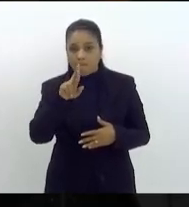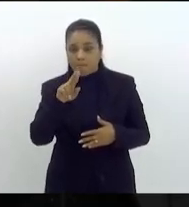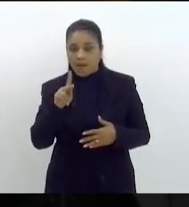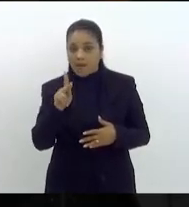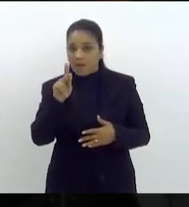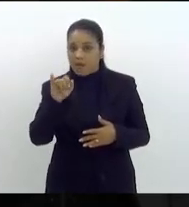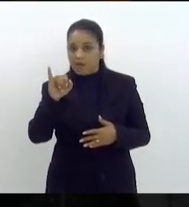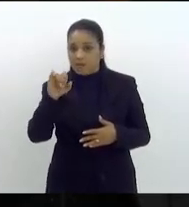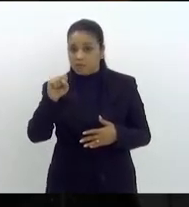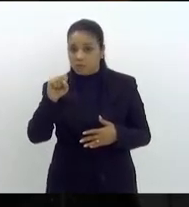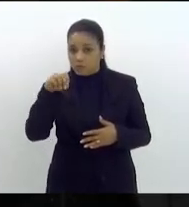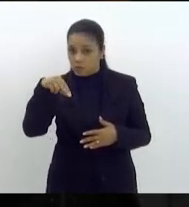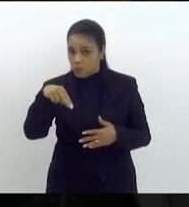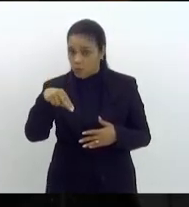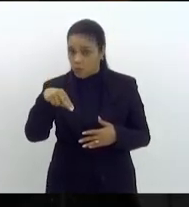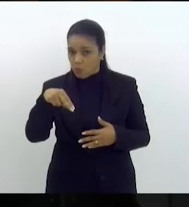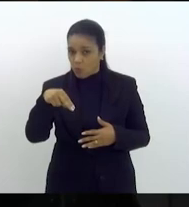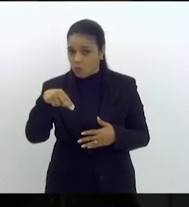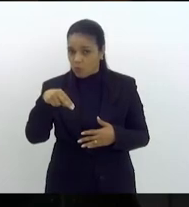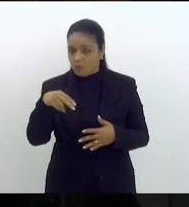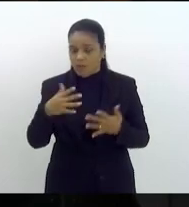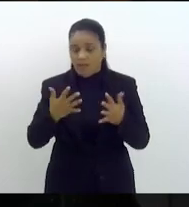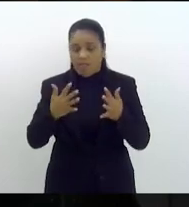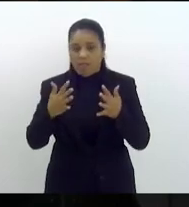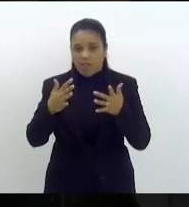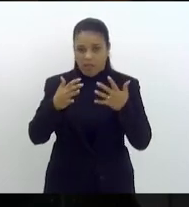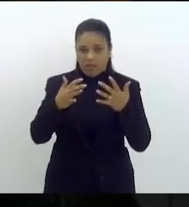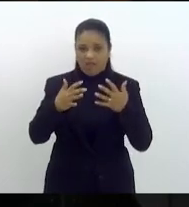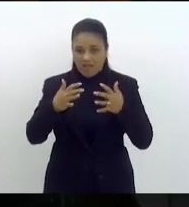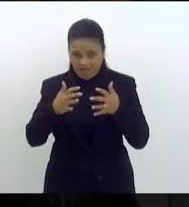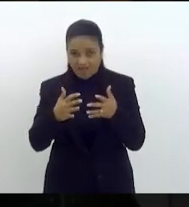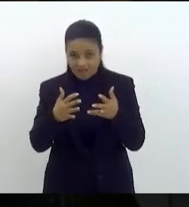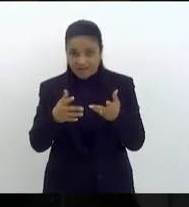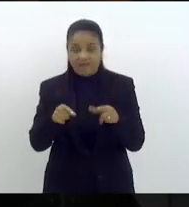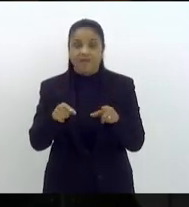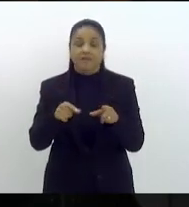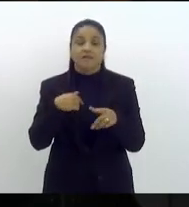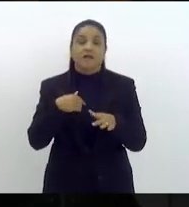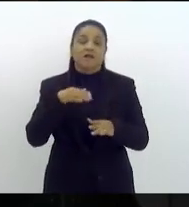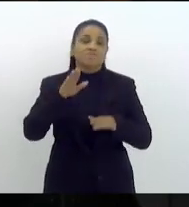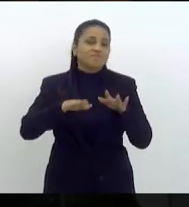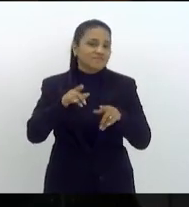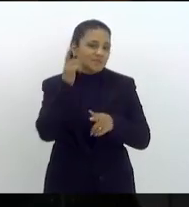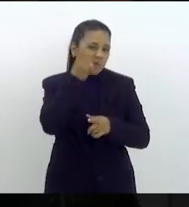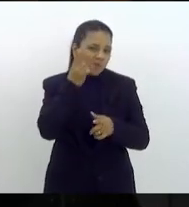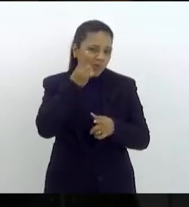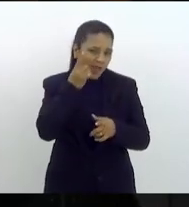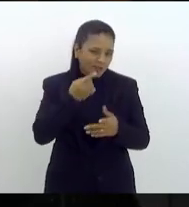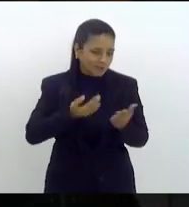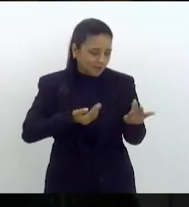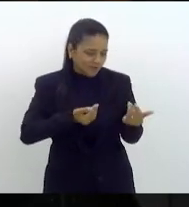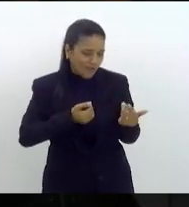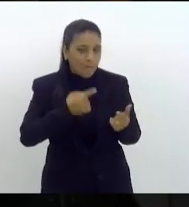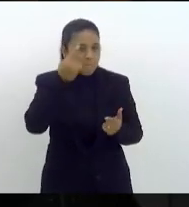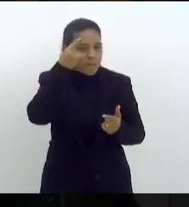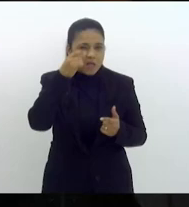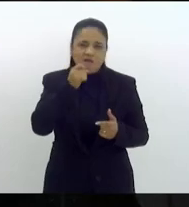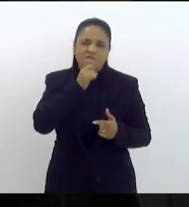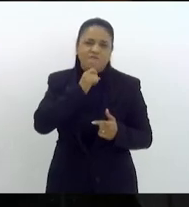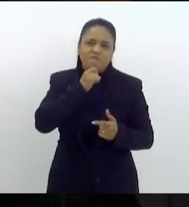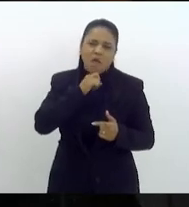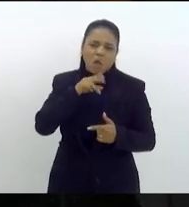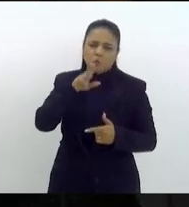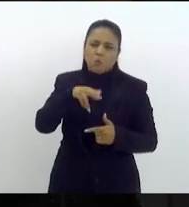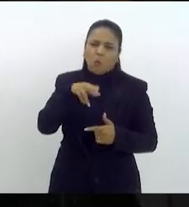brincadeira às vezes um deputado jovem acha que não vai ficar velho que imune essas